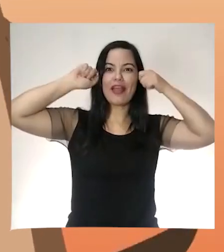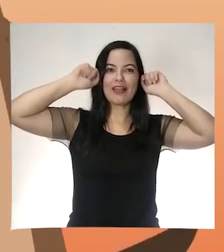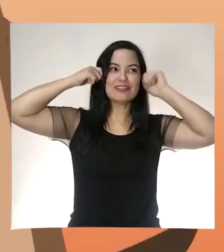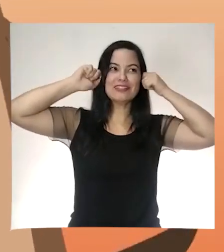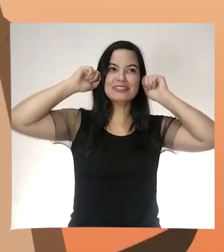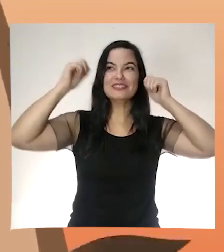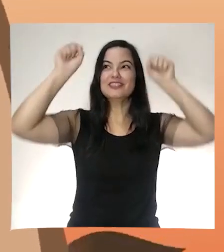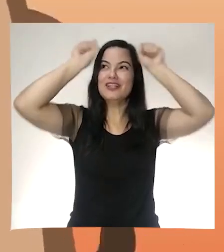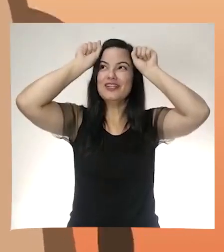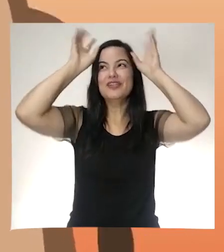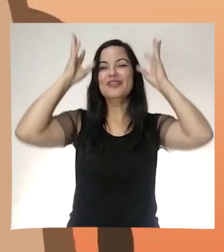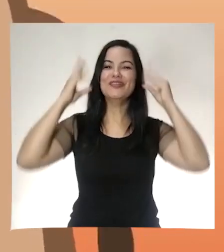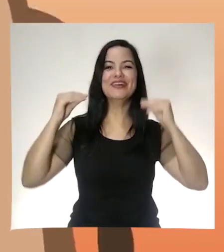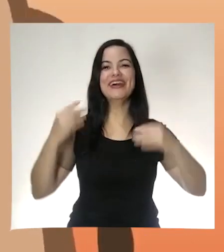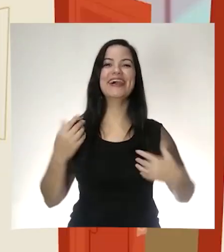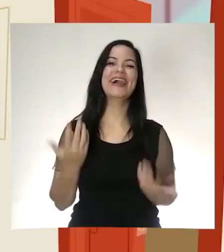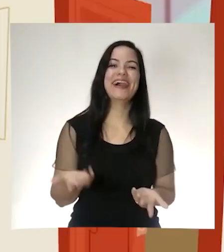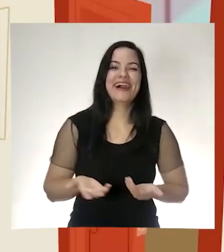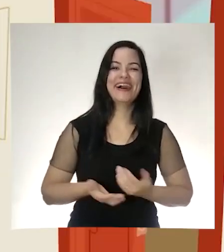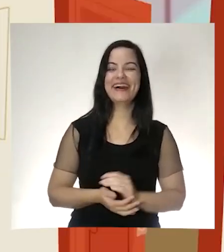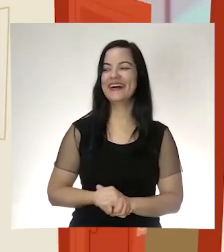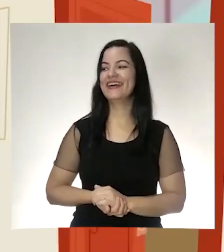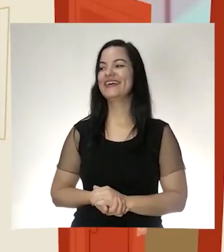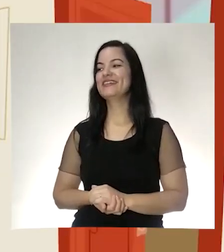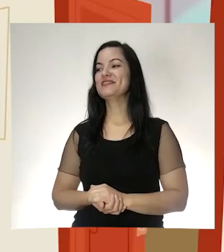Cotoneta Luna.